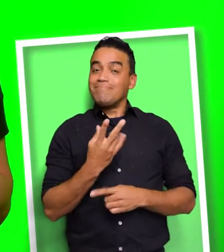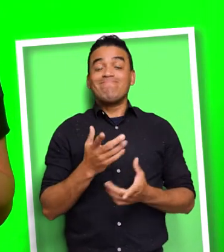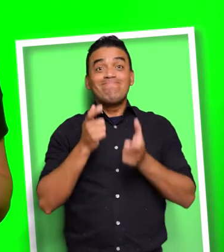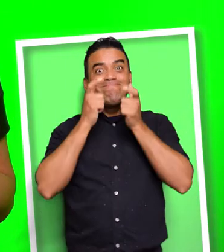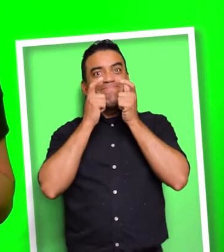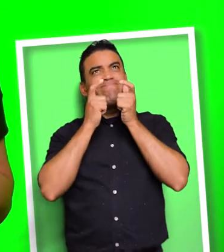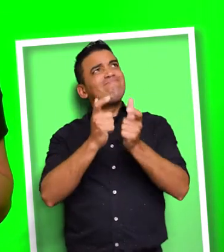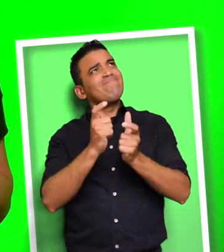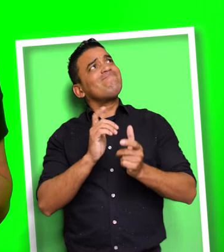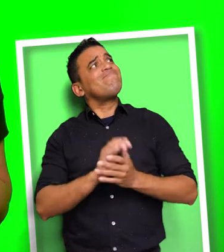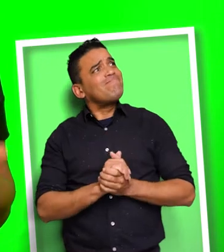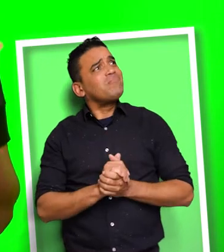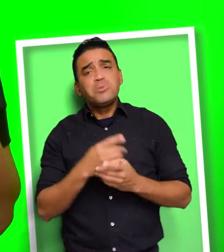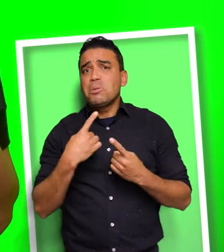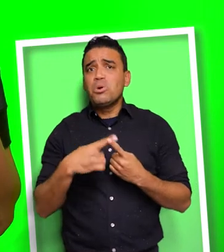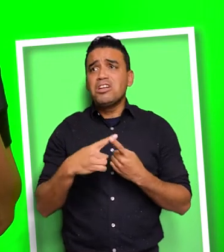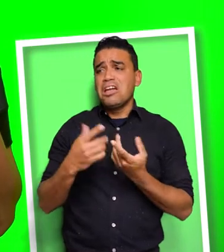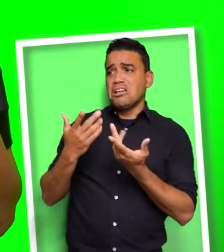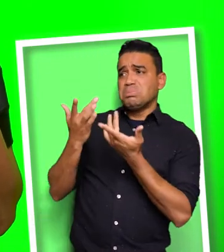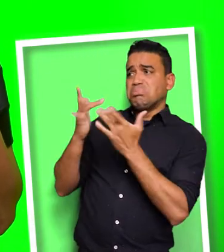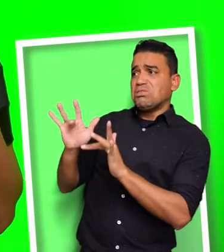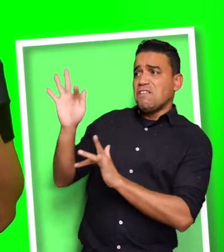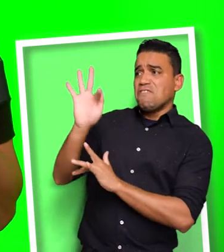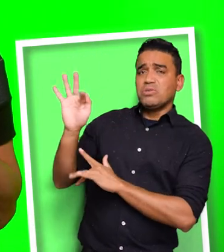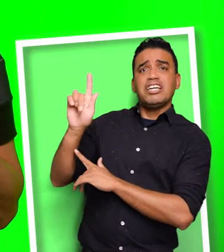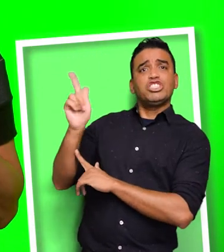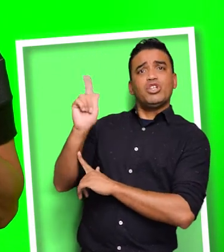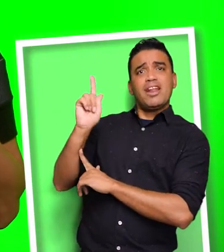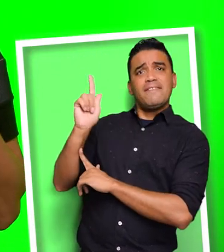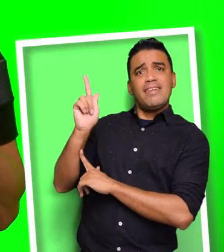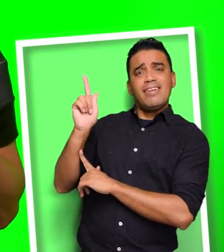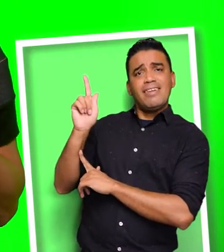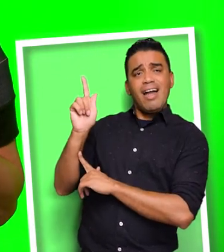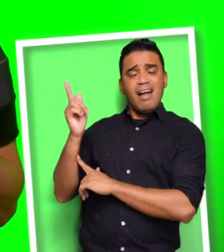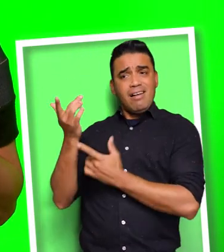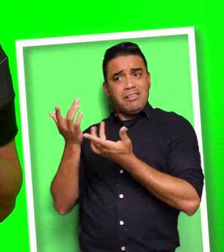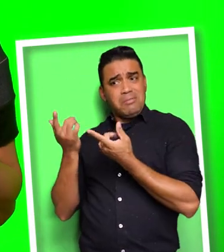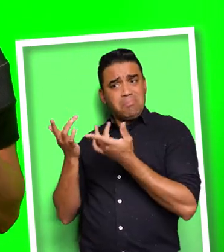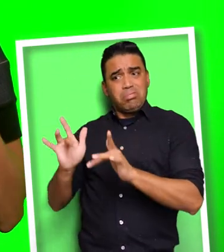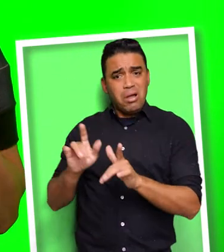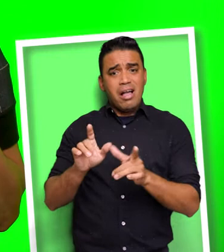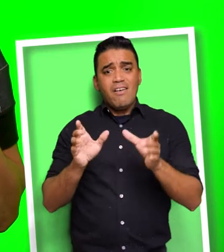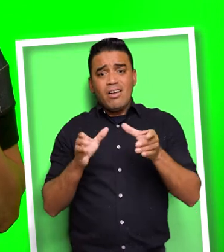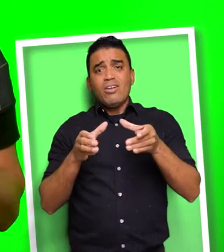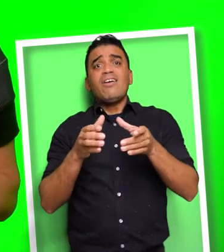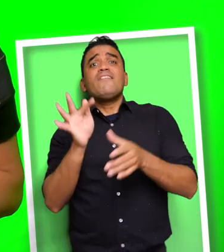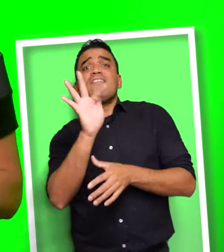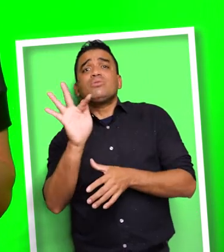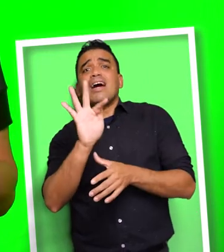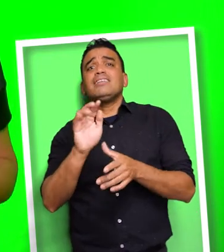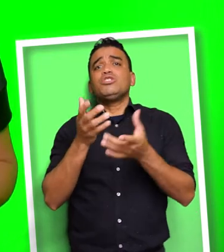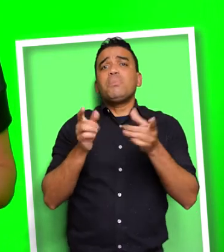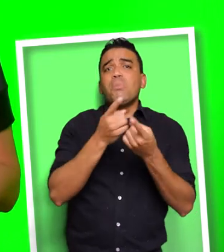É interessante porque eu larguei a geografia para fazer música e depois larguei a música no 8º período por causa de teatro.